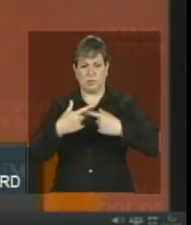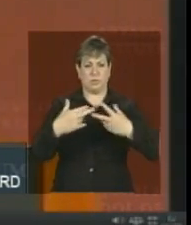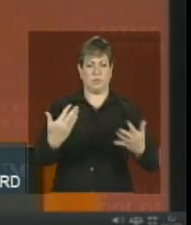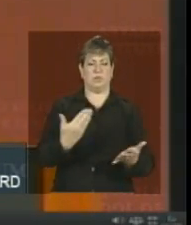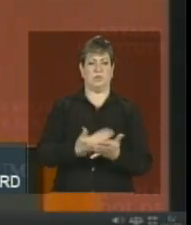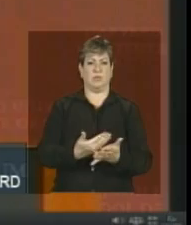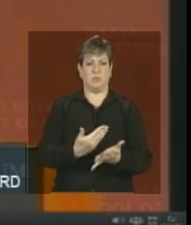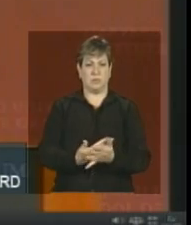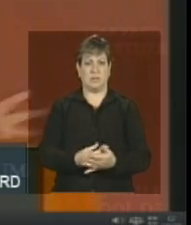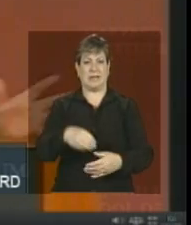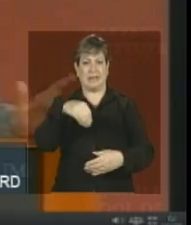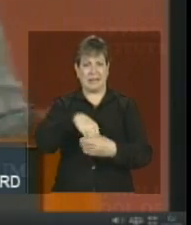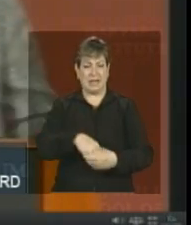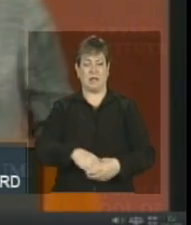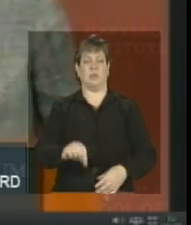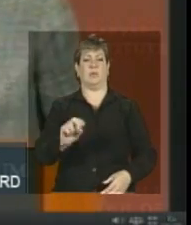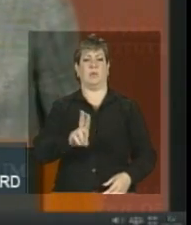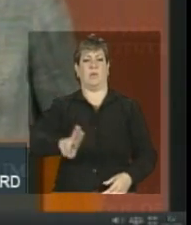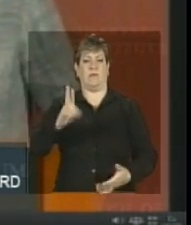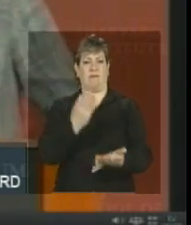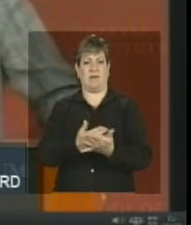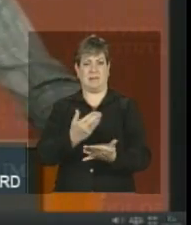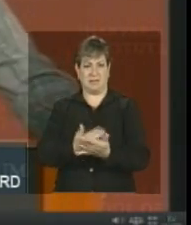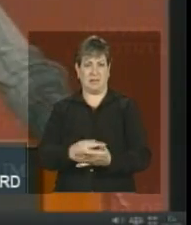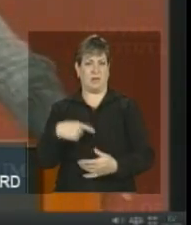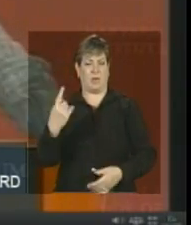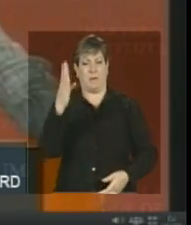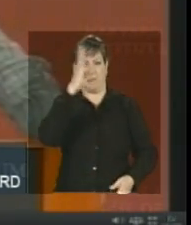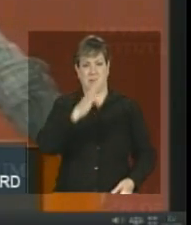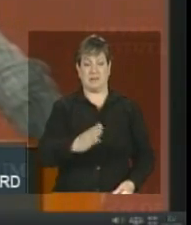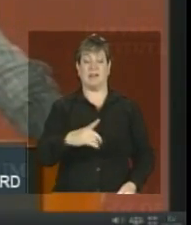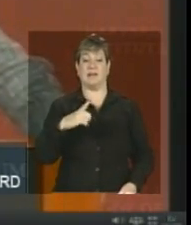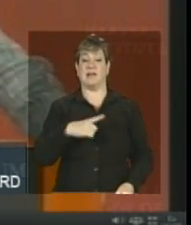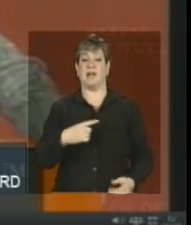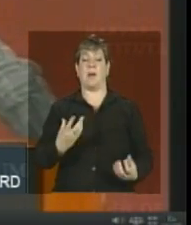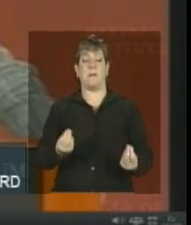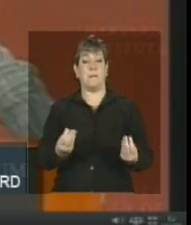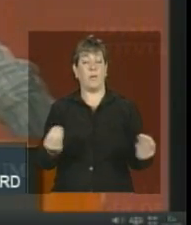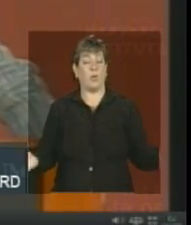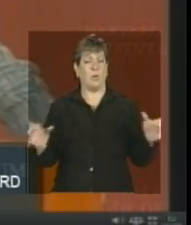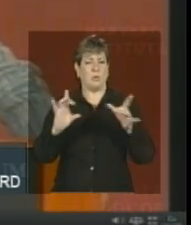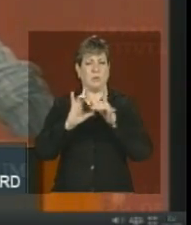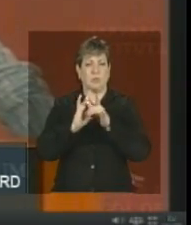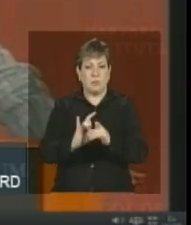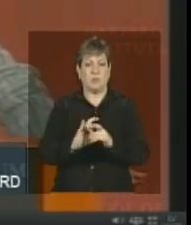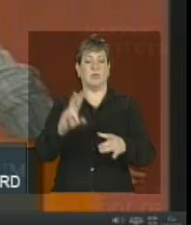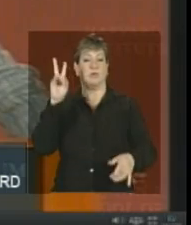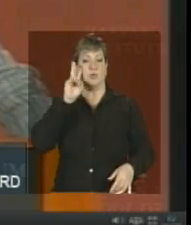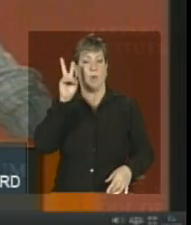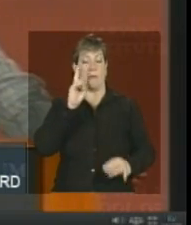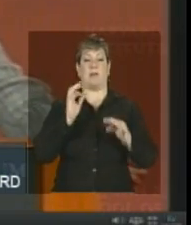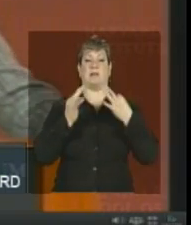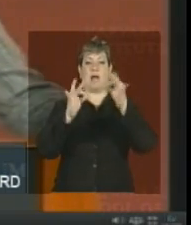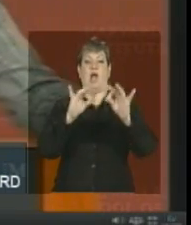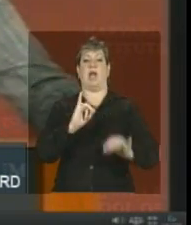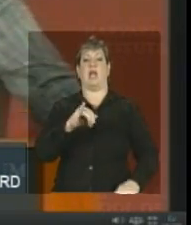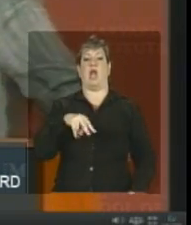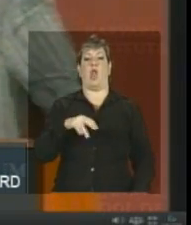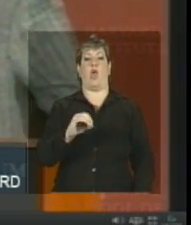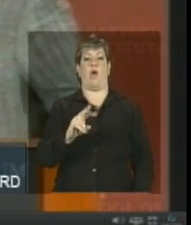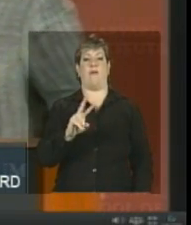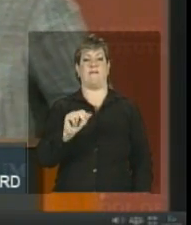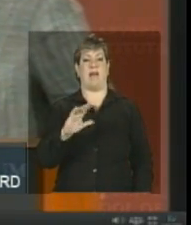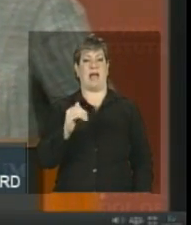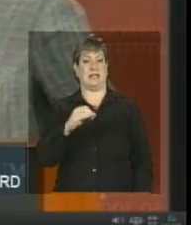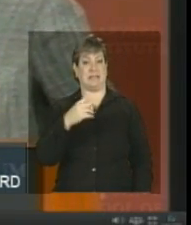pesquisas e das universidades brasileiras seja muito vinculada à questão da inovação. Nós não